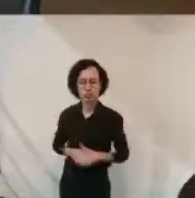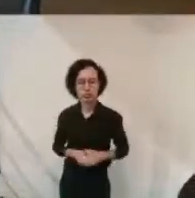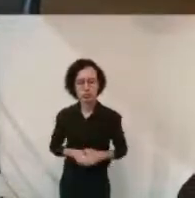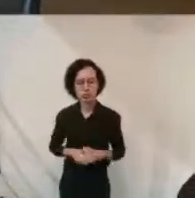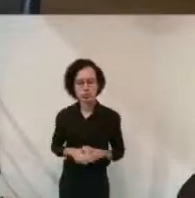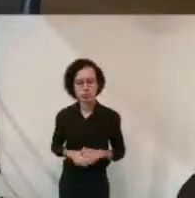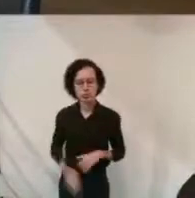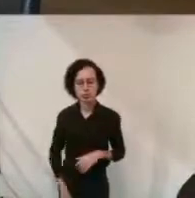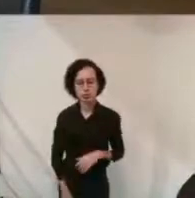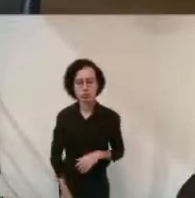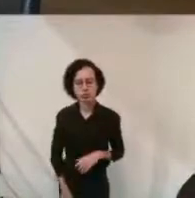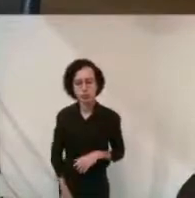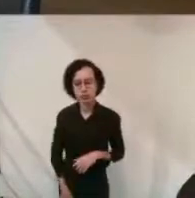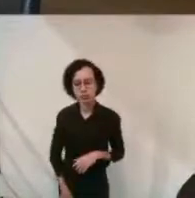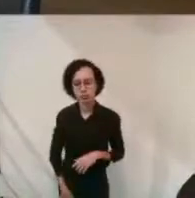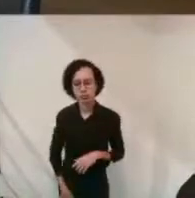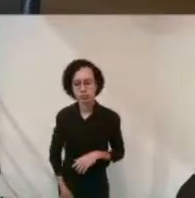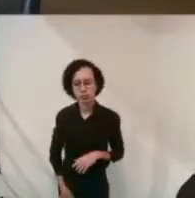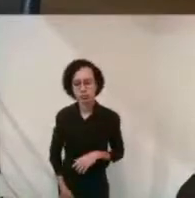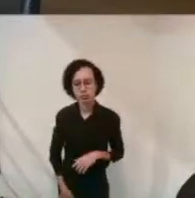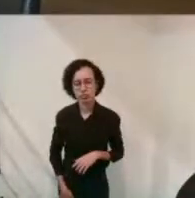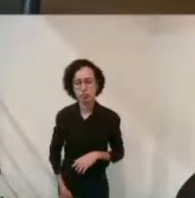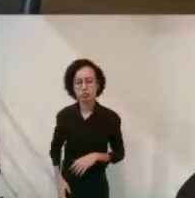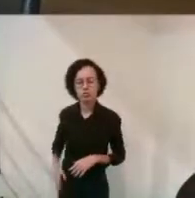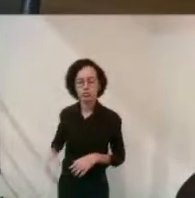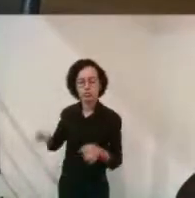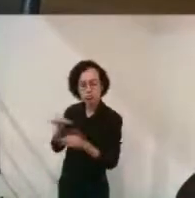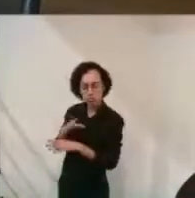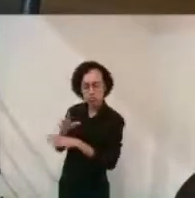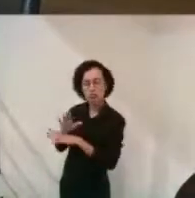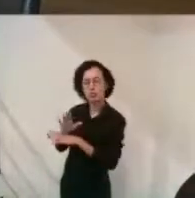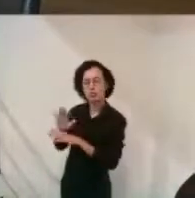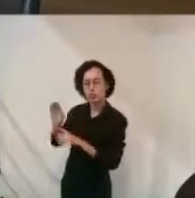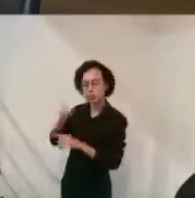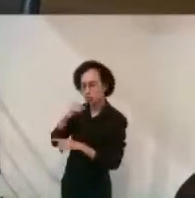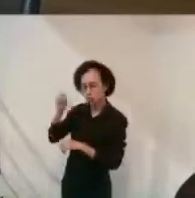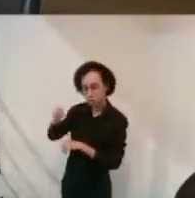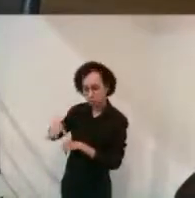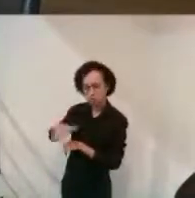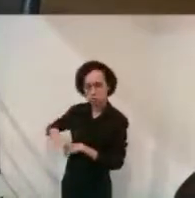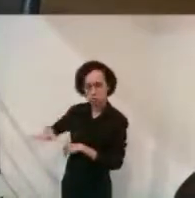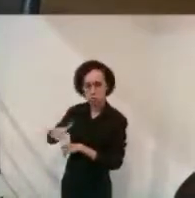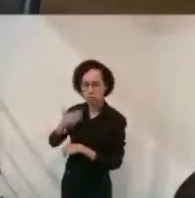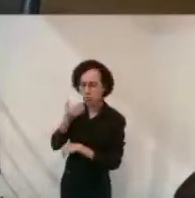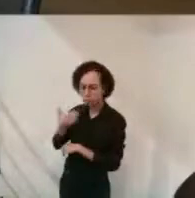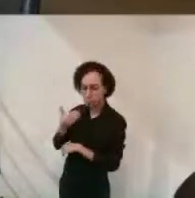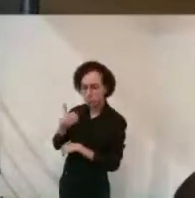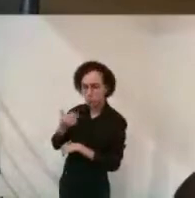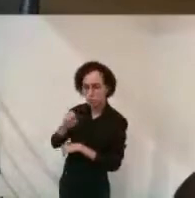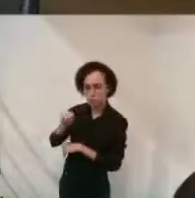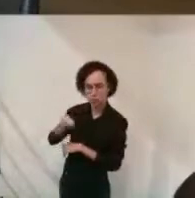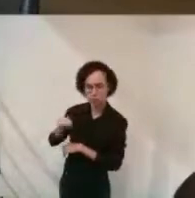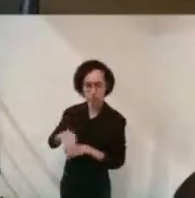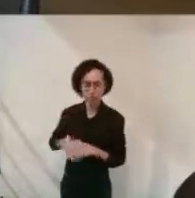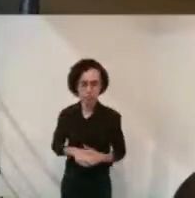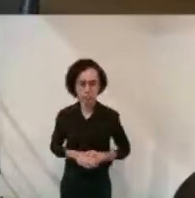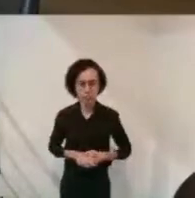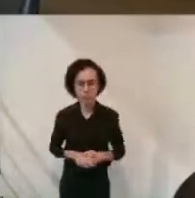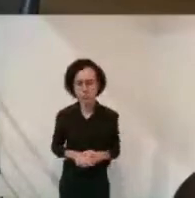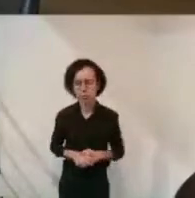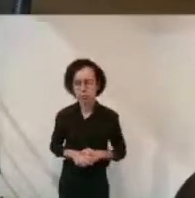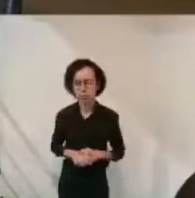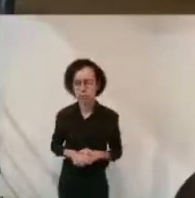falar sobre esse tema de encerramento dos lixões. Doutora Cristiane, eu vou pedir, então, esses 10 minutinhos.